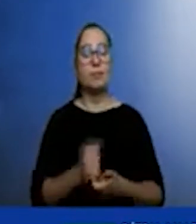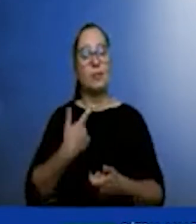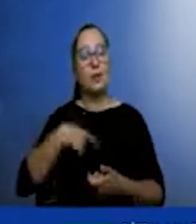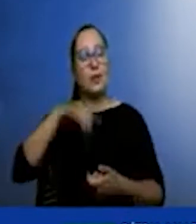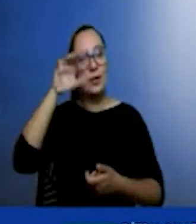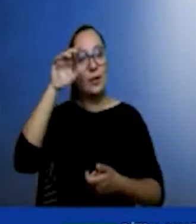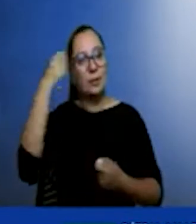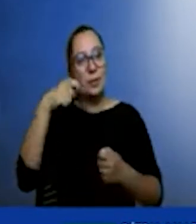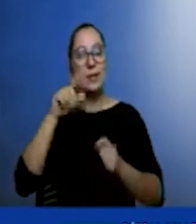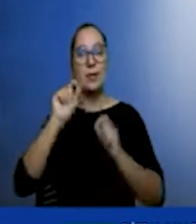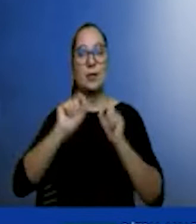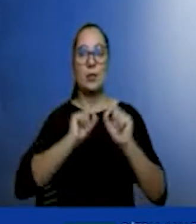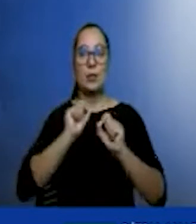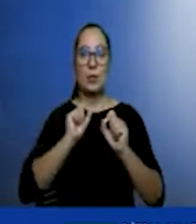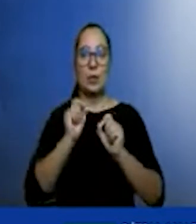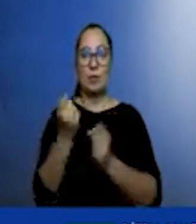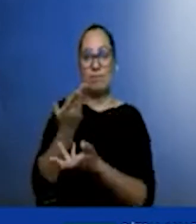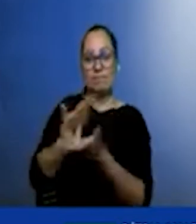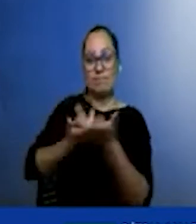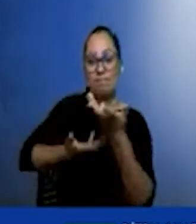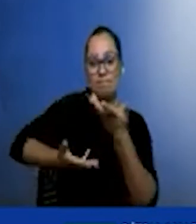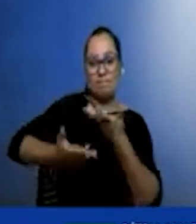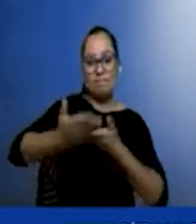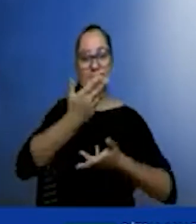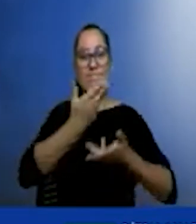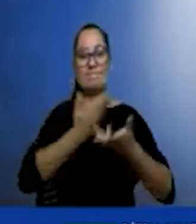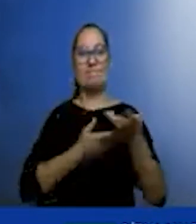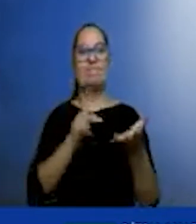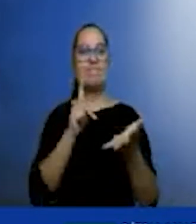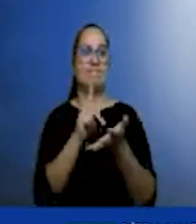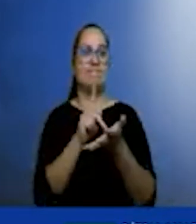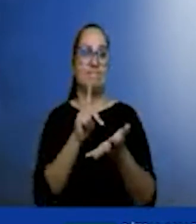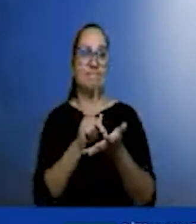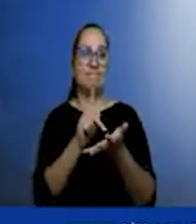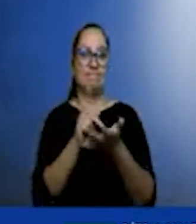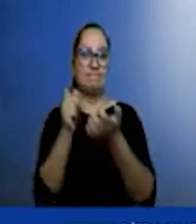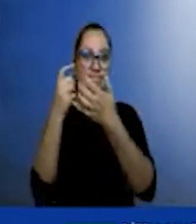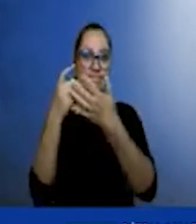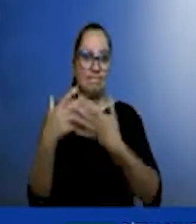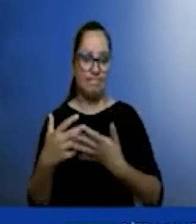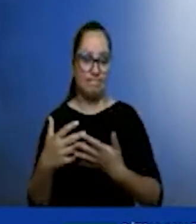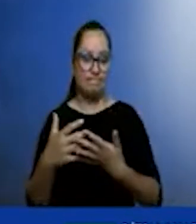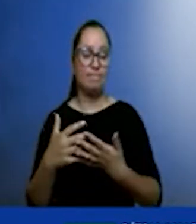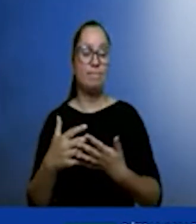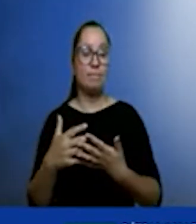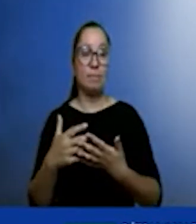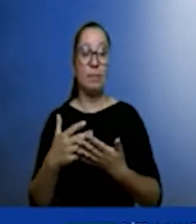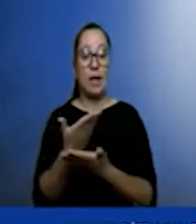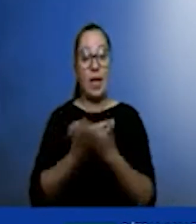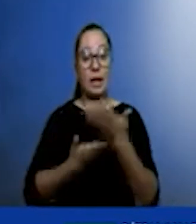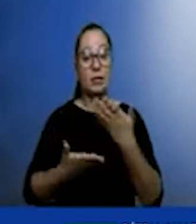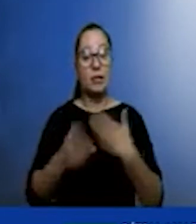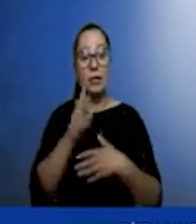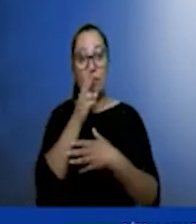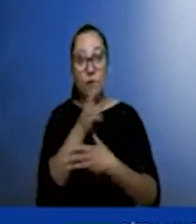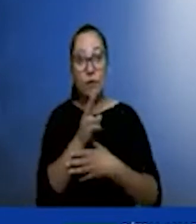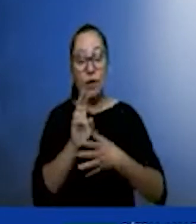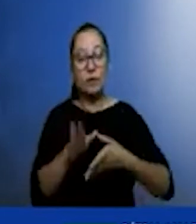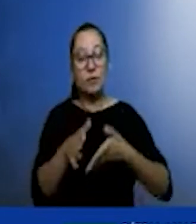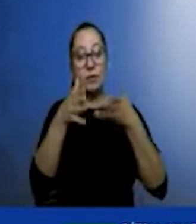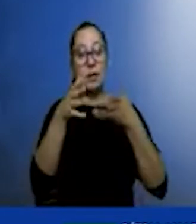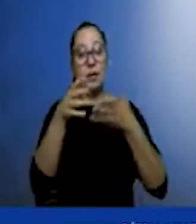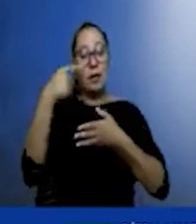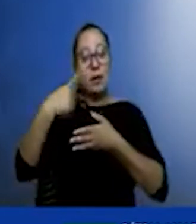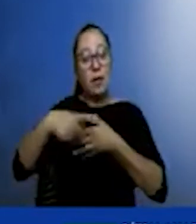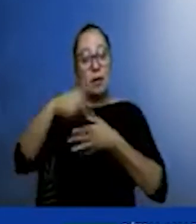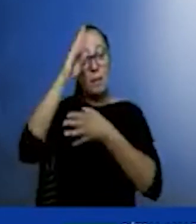grande articulação, como apareceu na fala da Bárbara. Essa grande articulação que endosse a vocação nacional, e